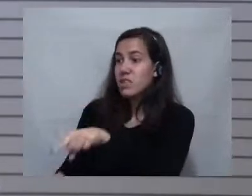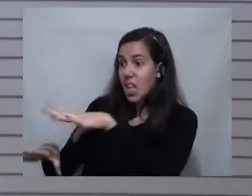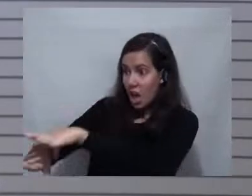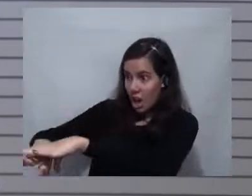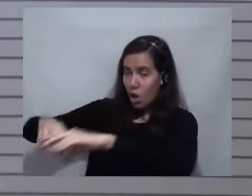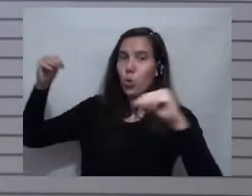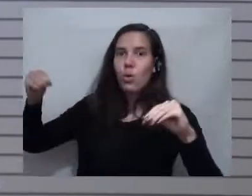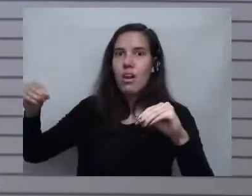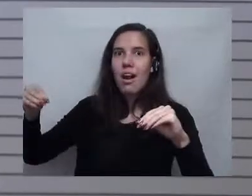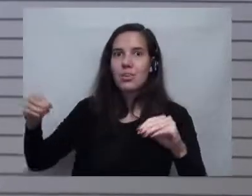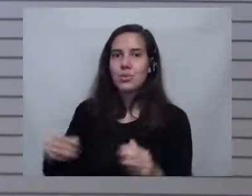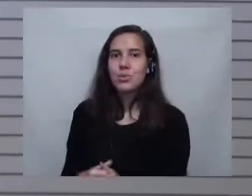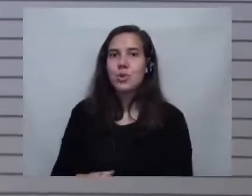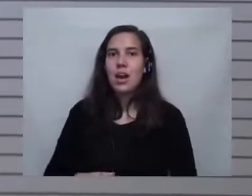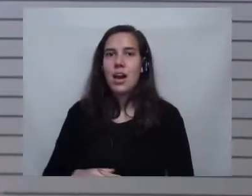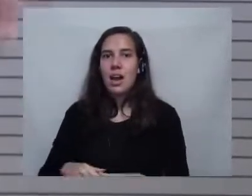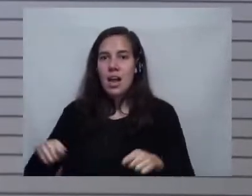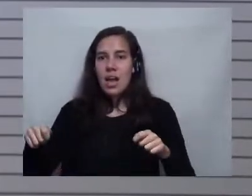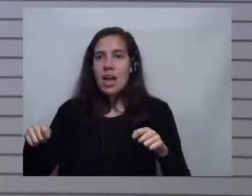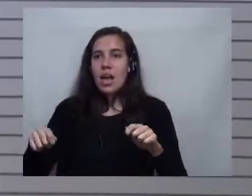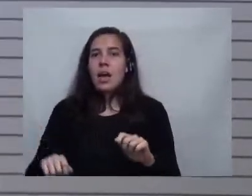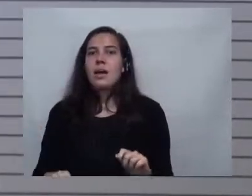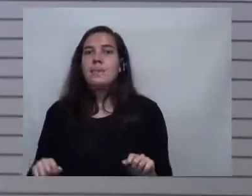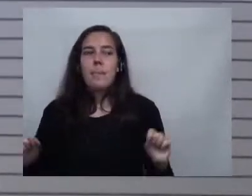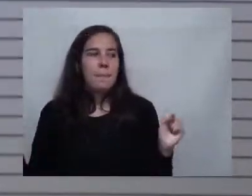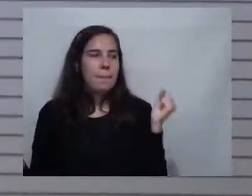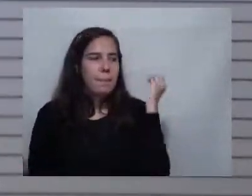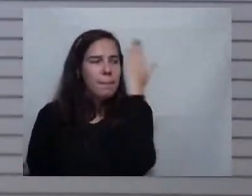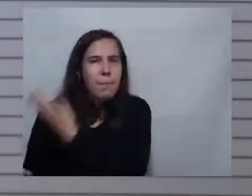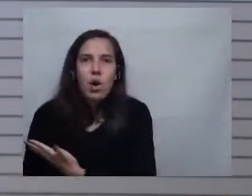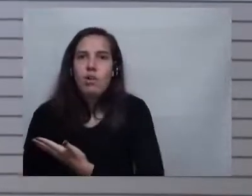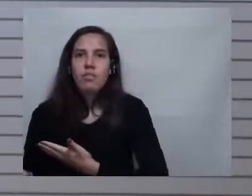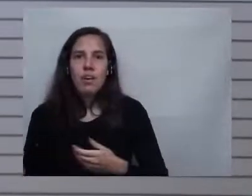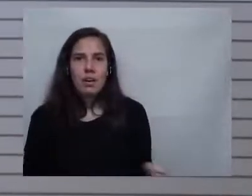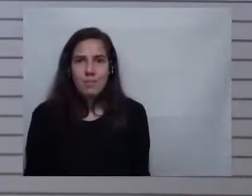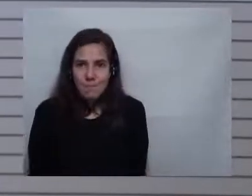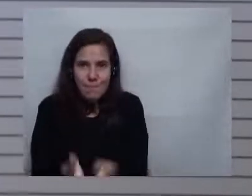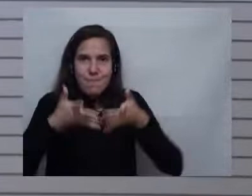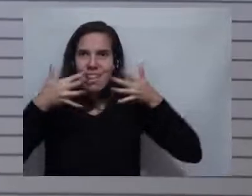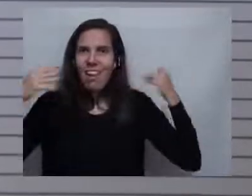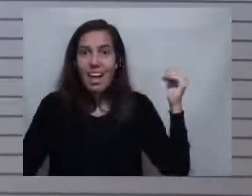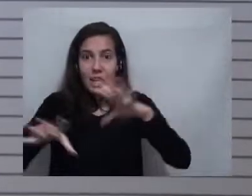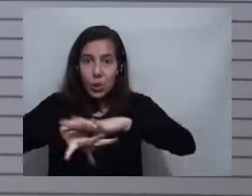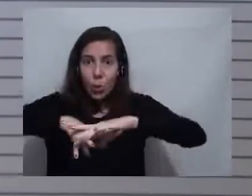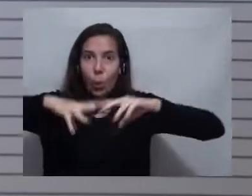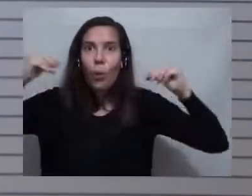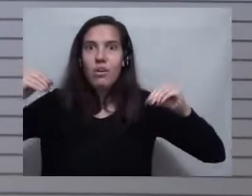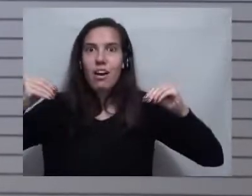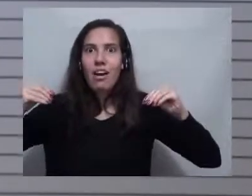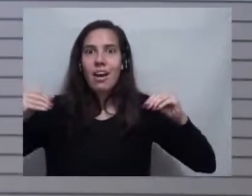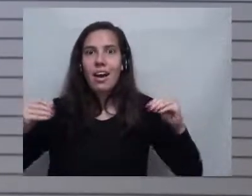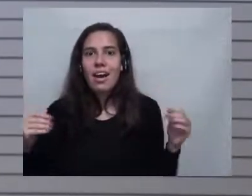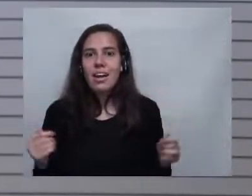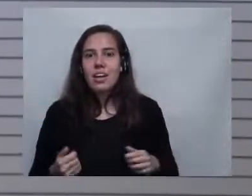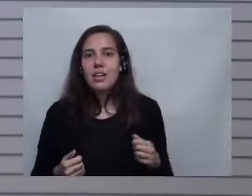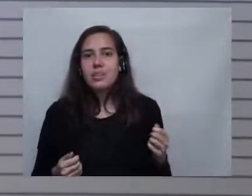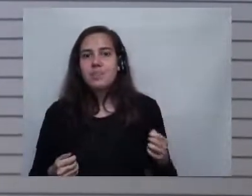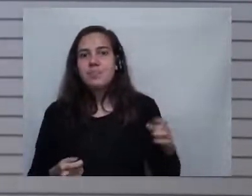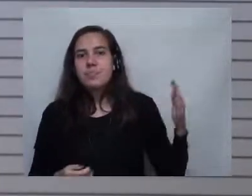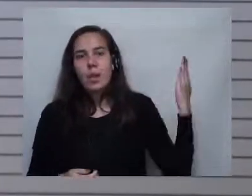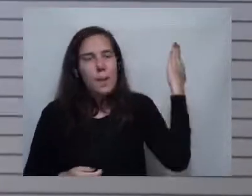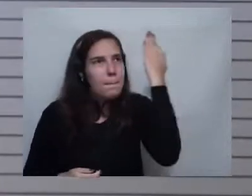os sinais milagres que acompanham a proclamação e o evangelho vai indo